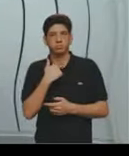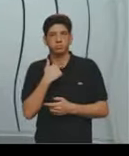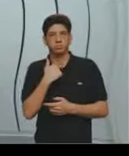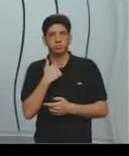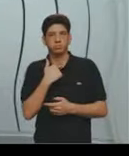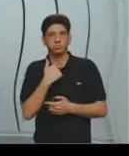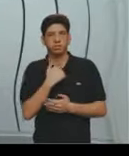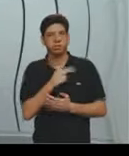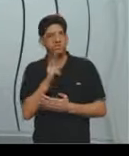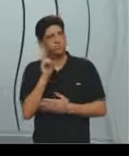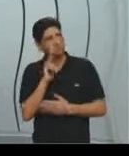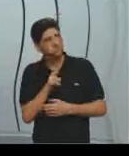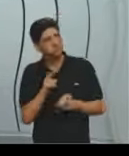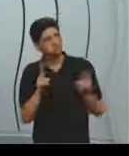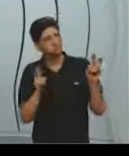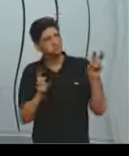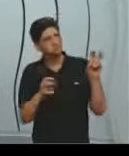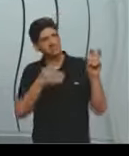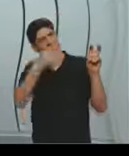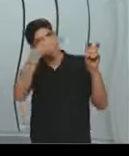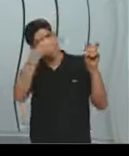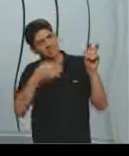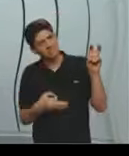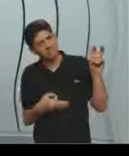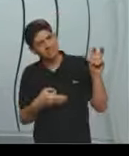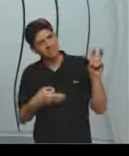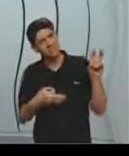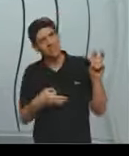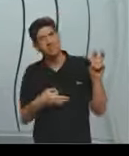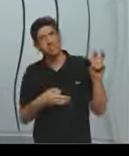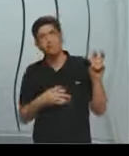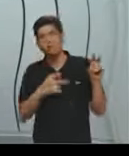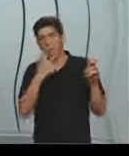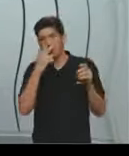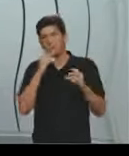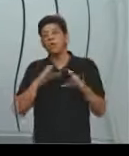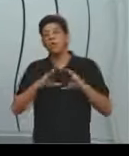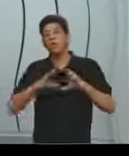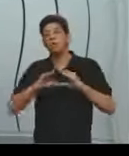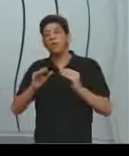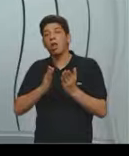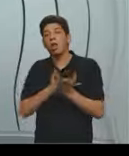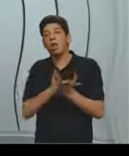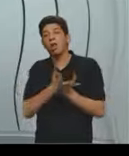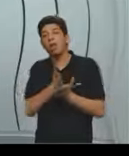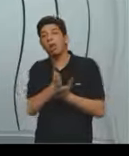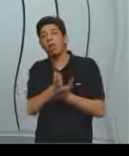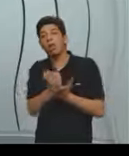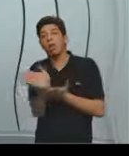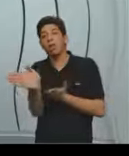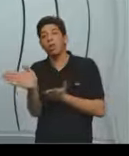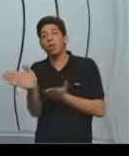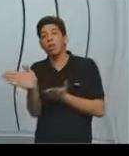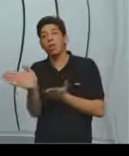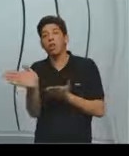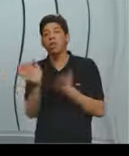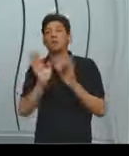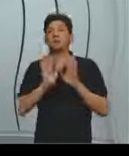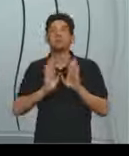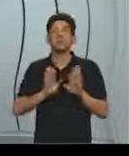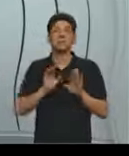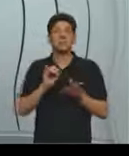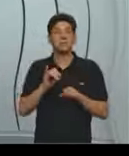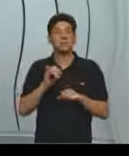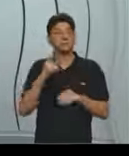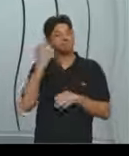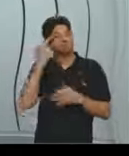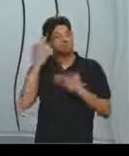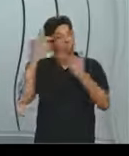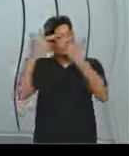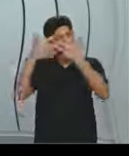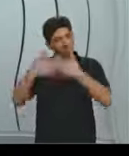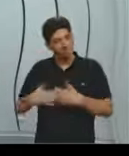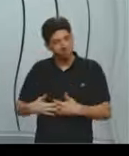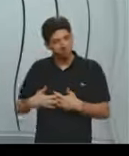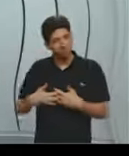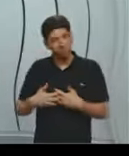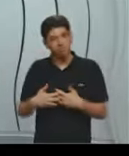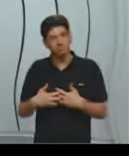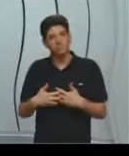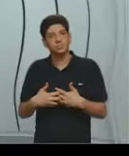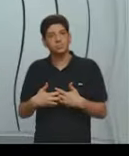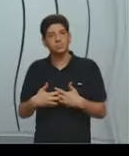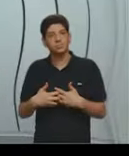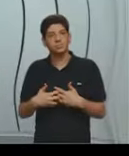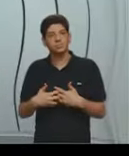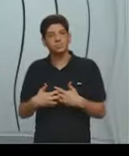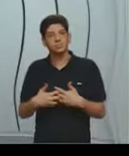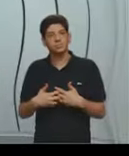super correta essa frase em filho ela tá fugindo do conflito Mas se a gente for observar a essência de todas